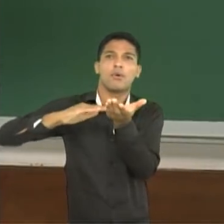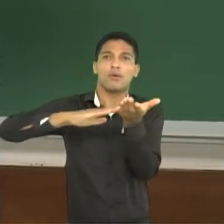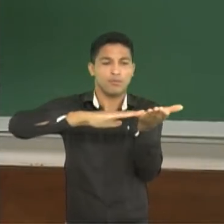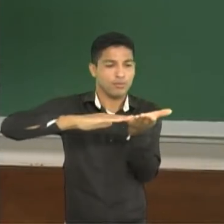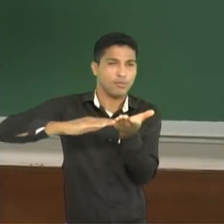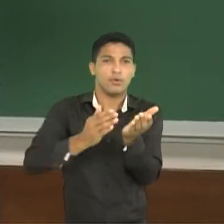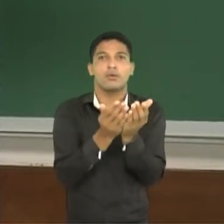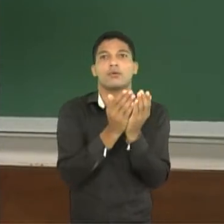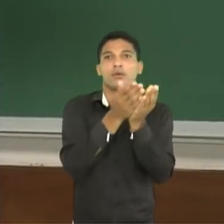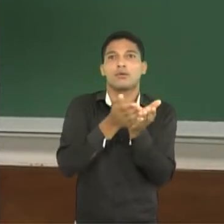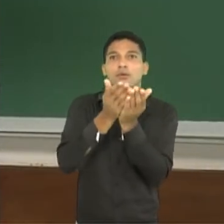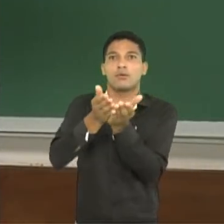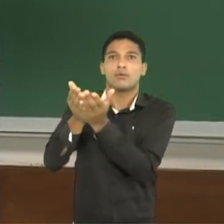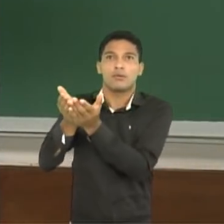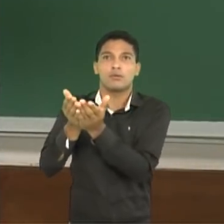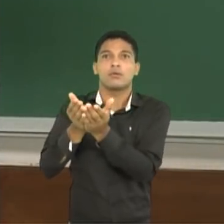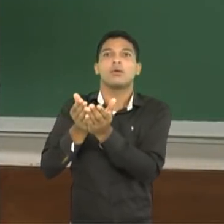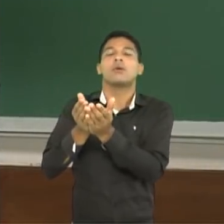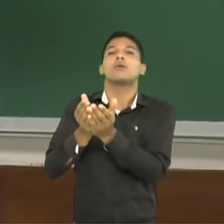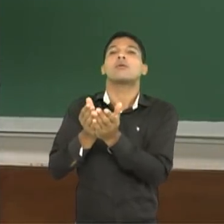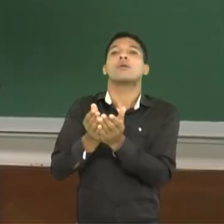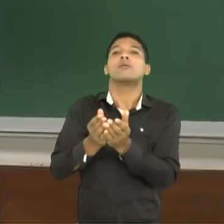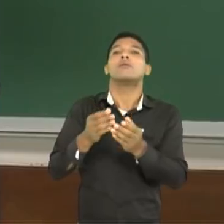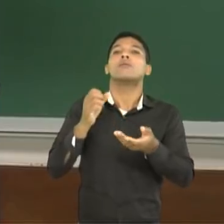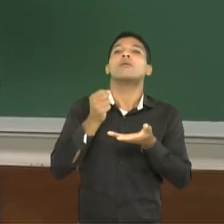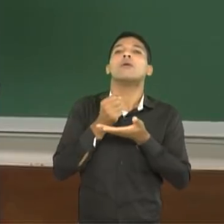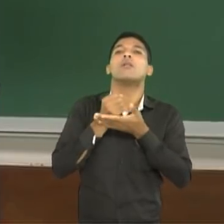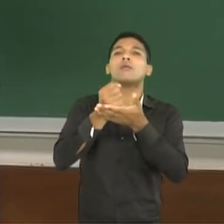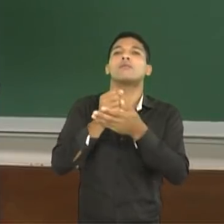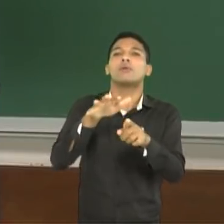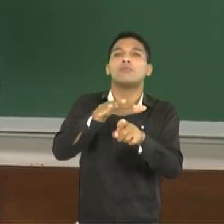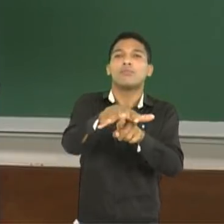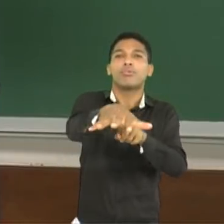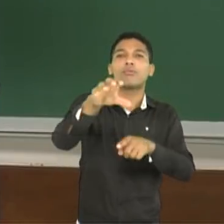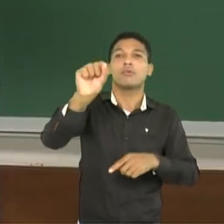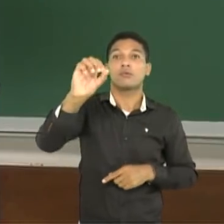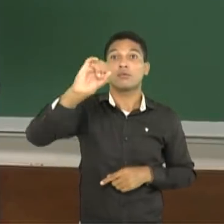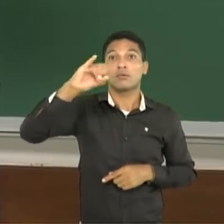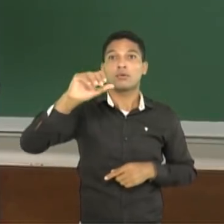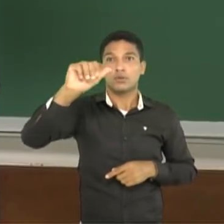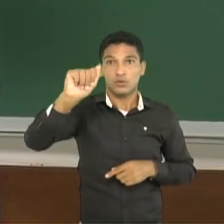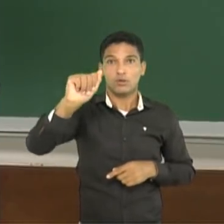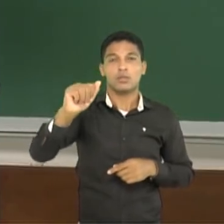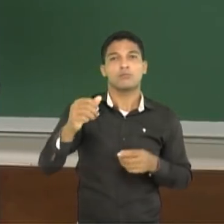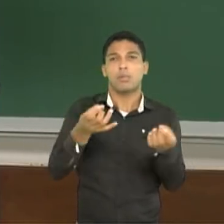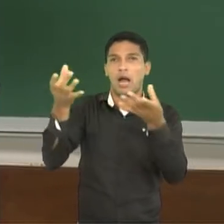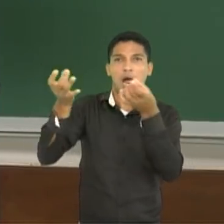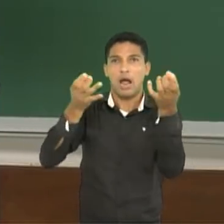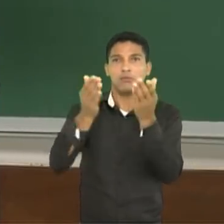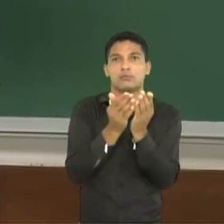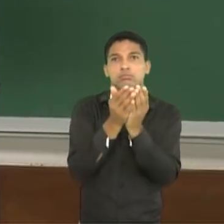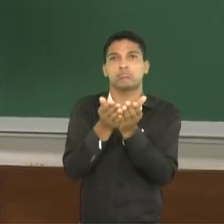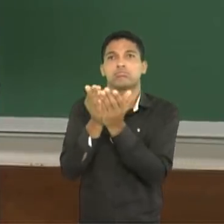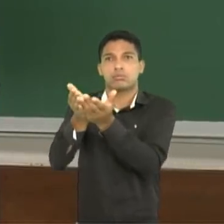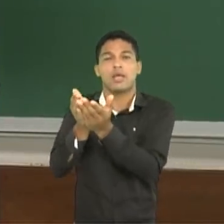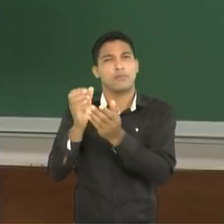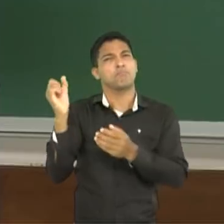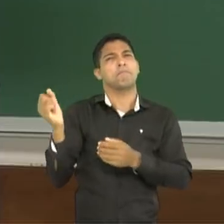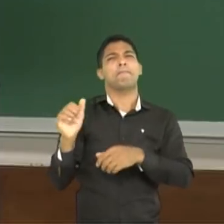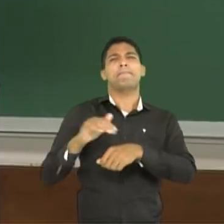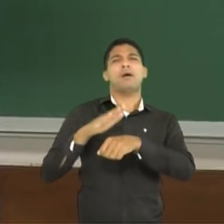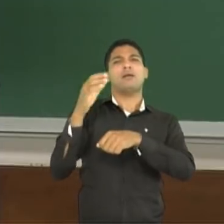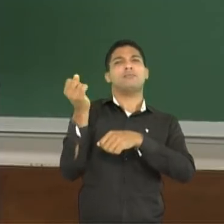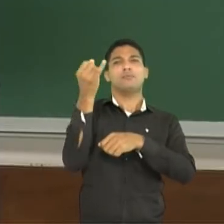exemplo, na exportação da soja, principalmente, ele é extremamente importante. É um dos mais importantes do Brasil nesse sentido,